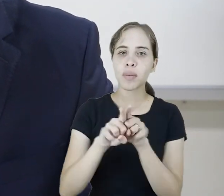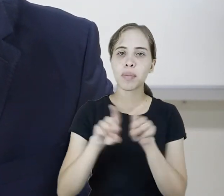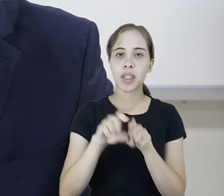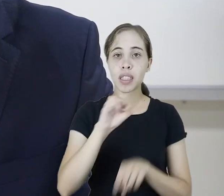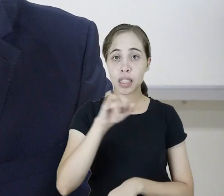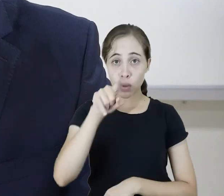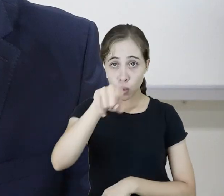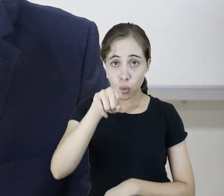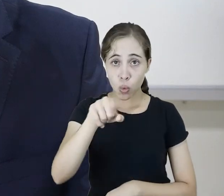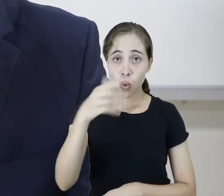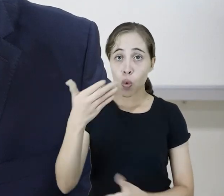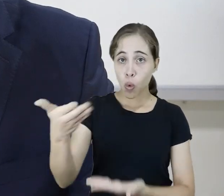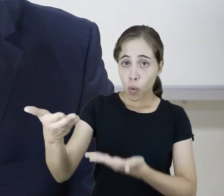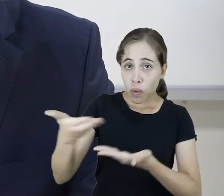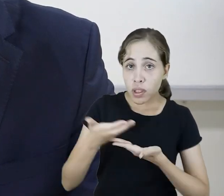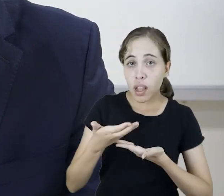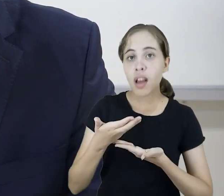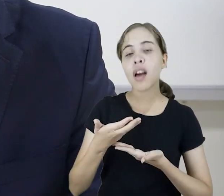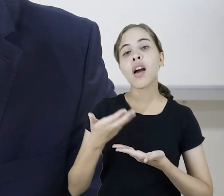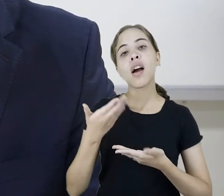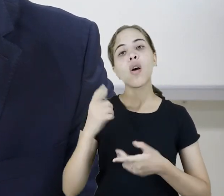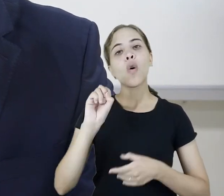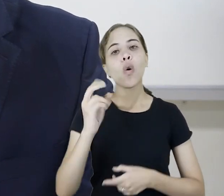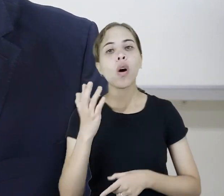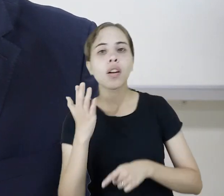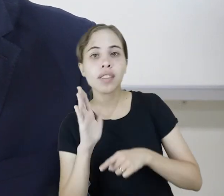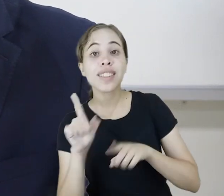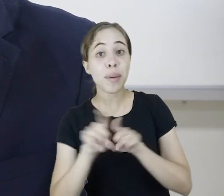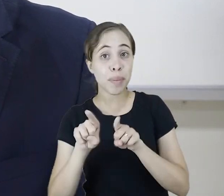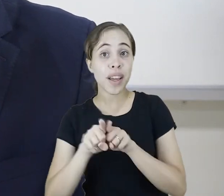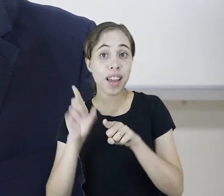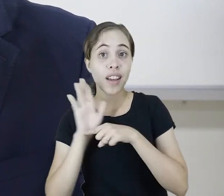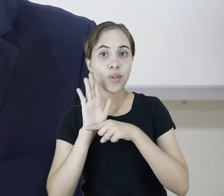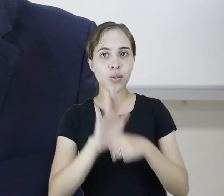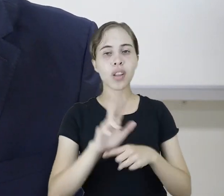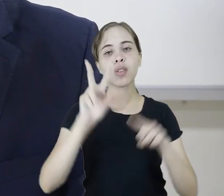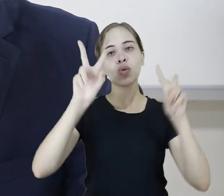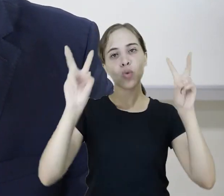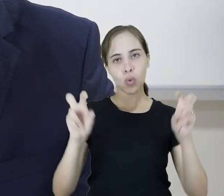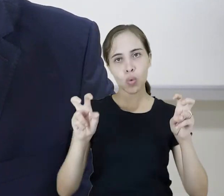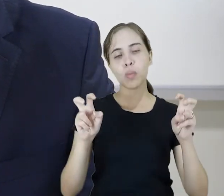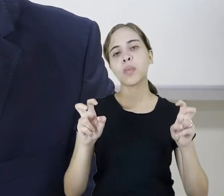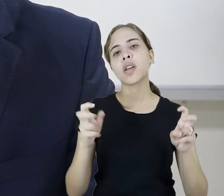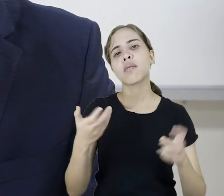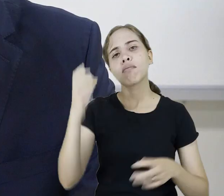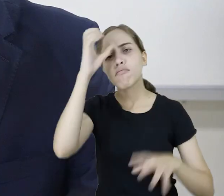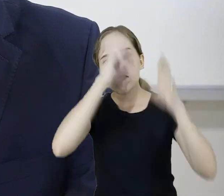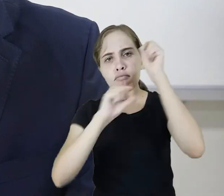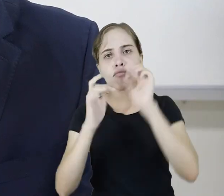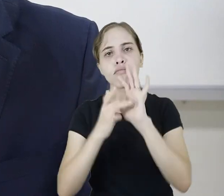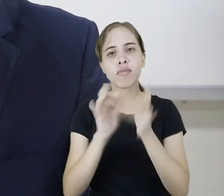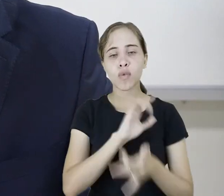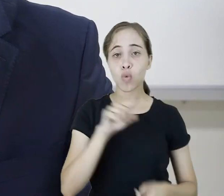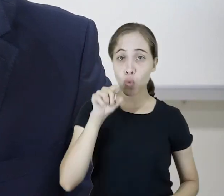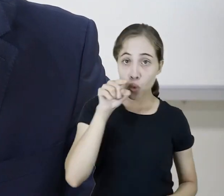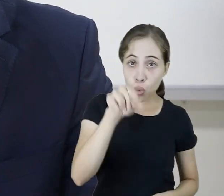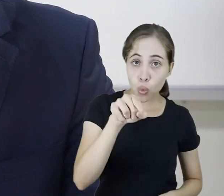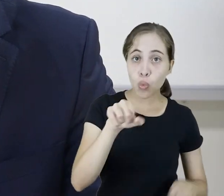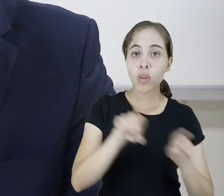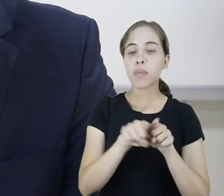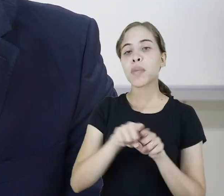vocês convidarem e ajudarem alguém a aprender sobre ele, todos, tanto vocês e